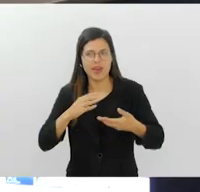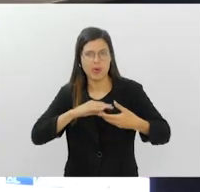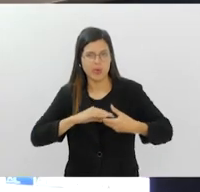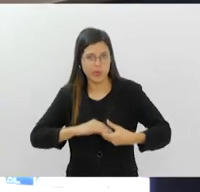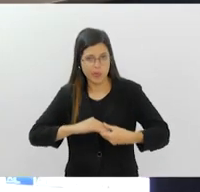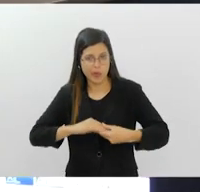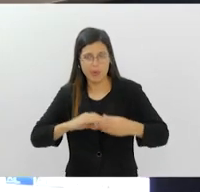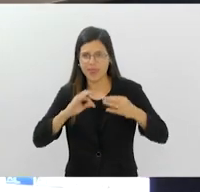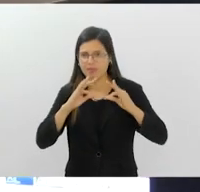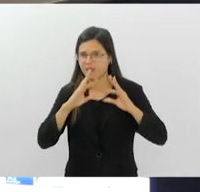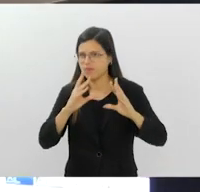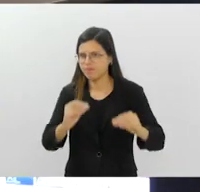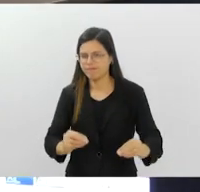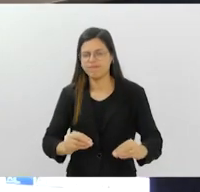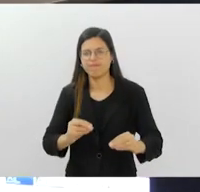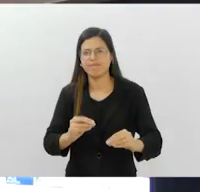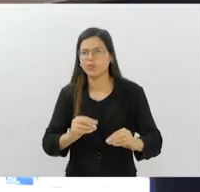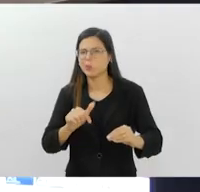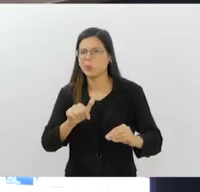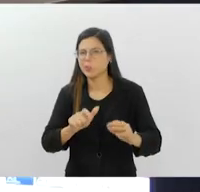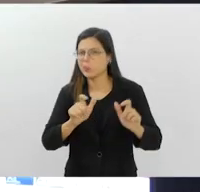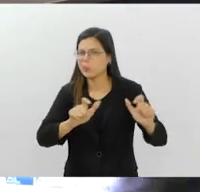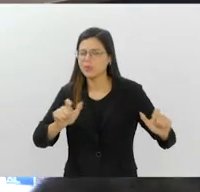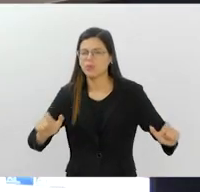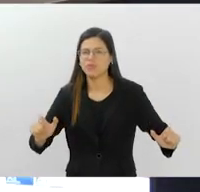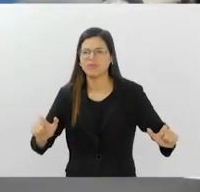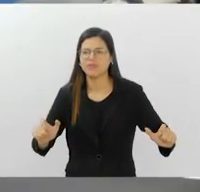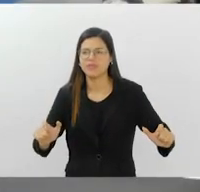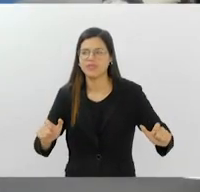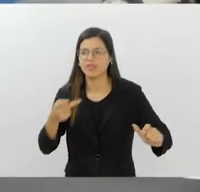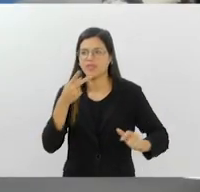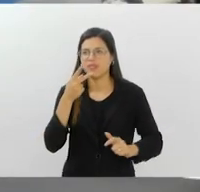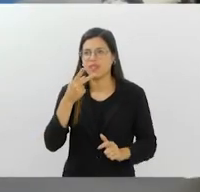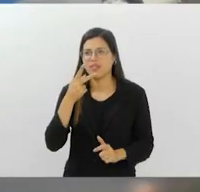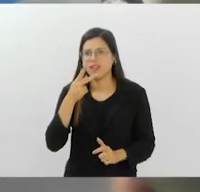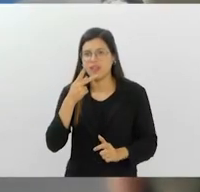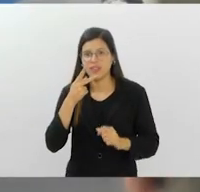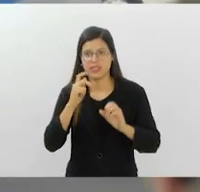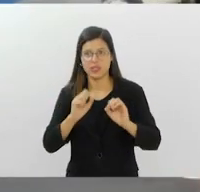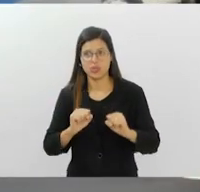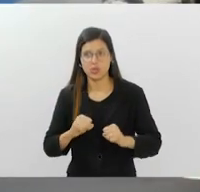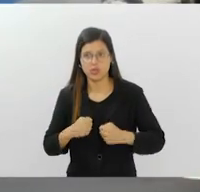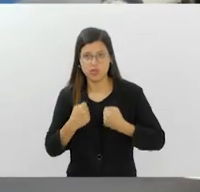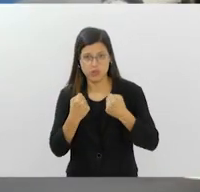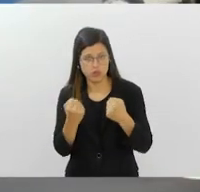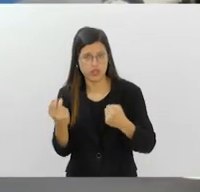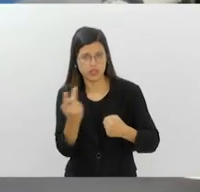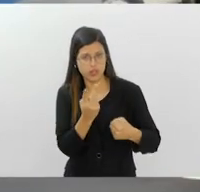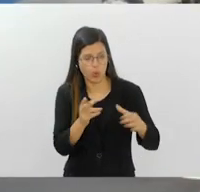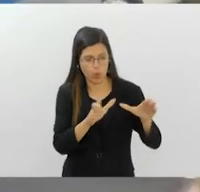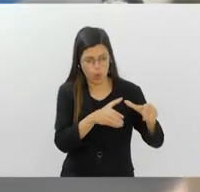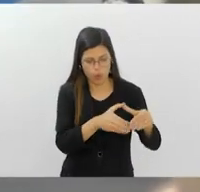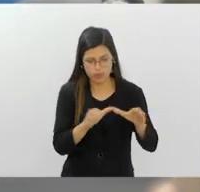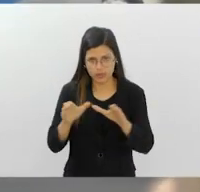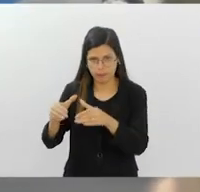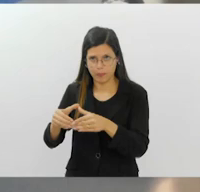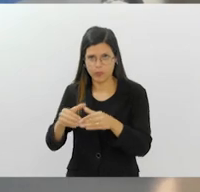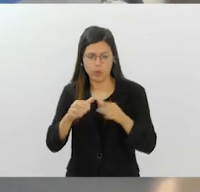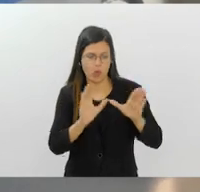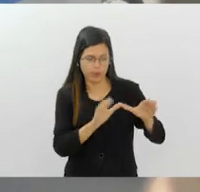todos e todas que estão nesse espaço e dizer que é Genuíno o esforço dessas duas comissões tanto a comissão do